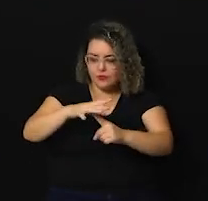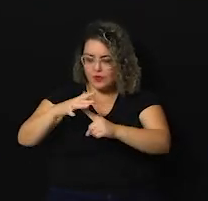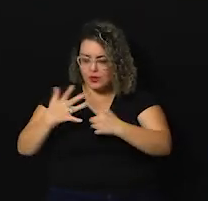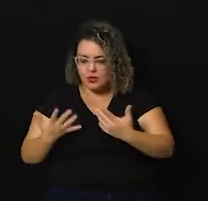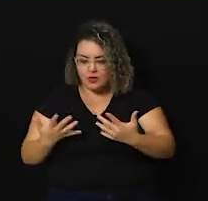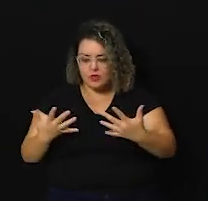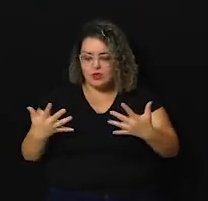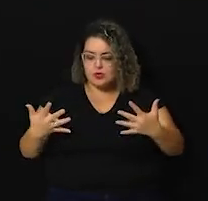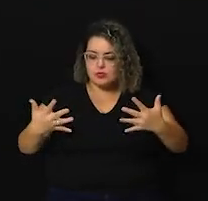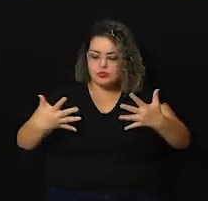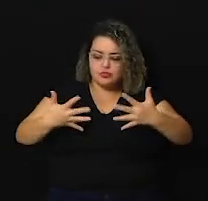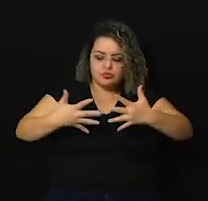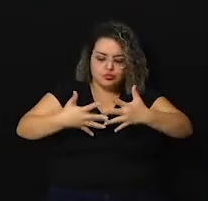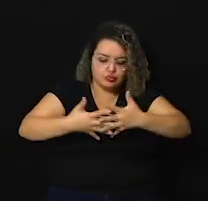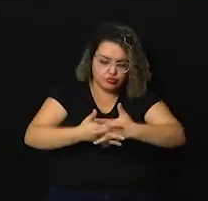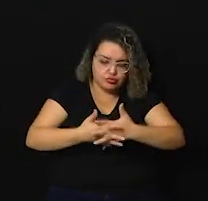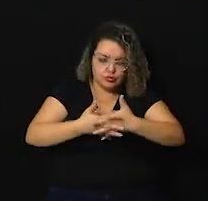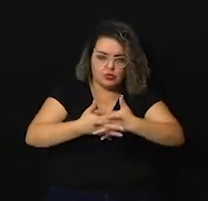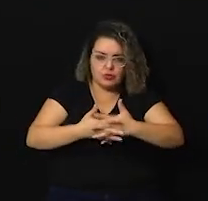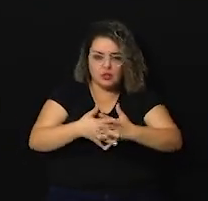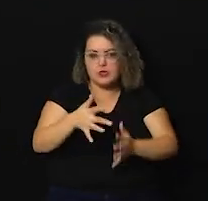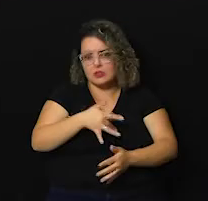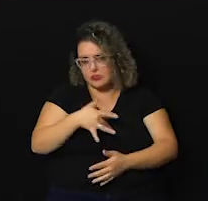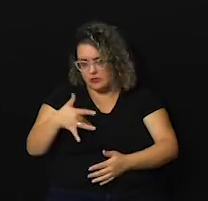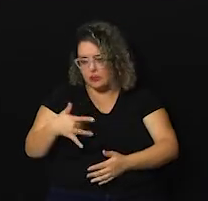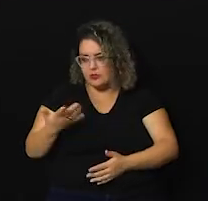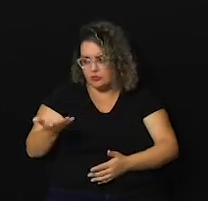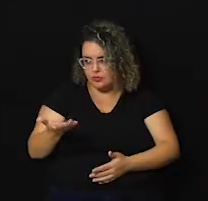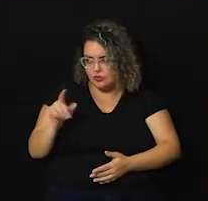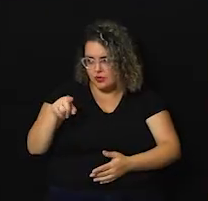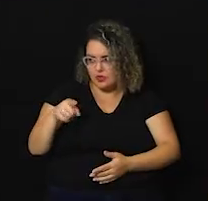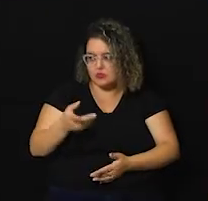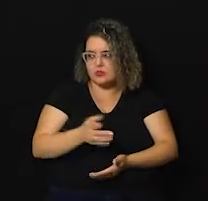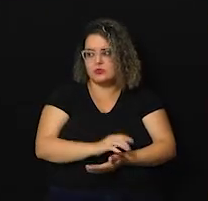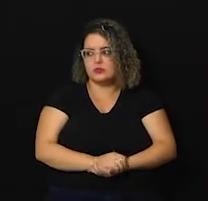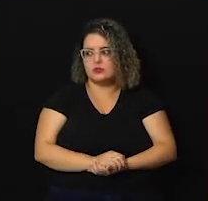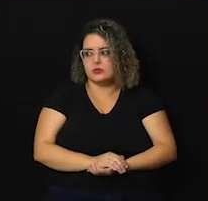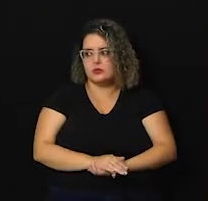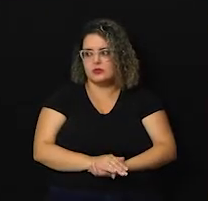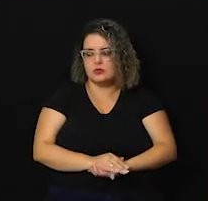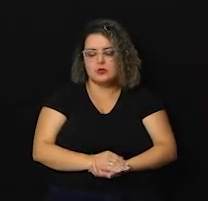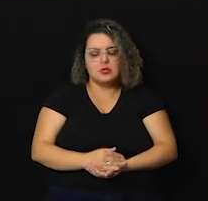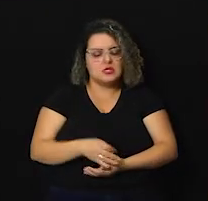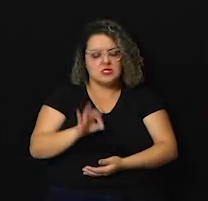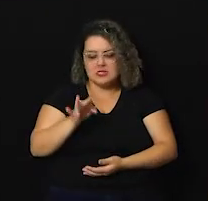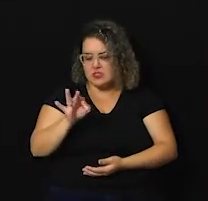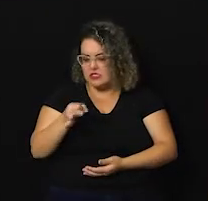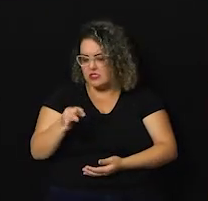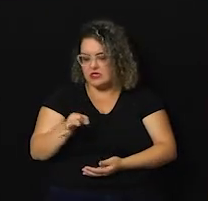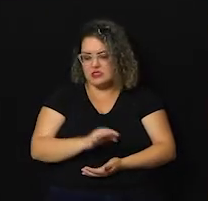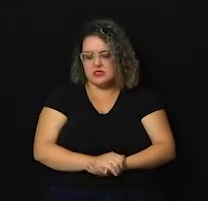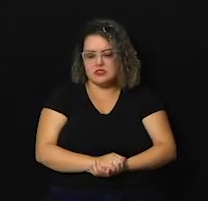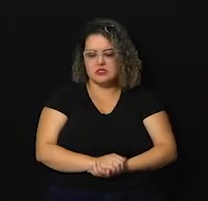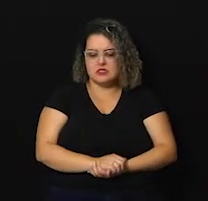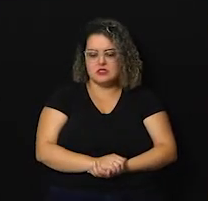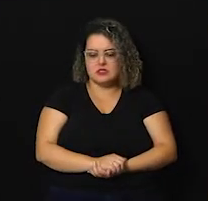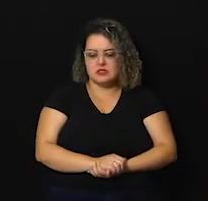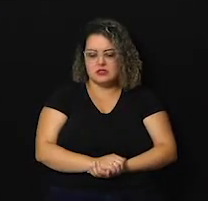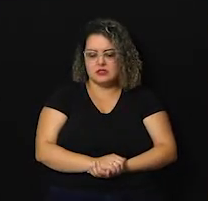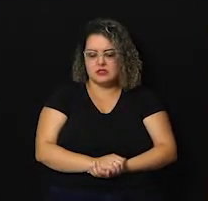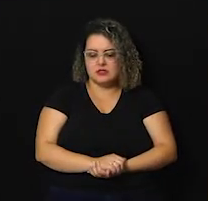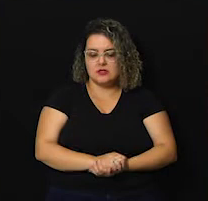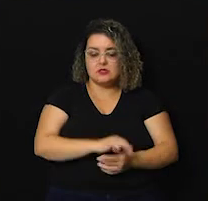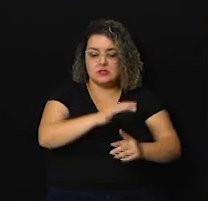estão intrinsecamente ligadas à saúde. É por aí? Sem dúvida nenhuma.